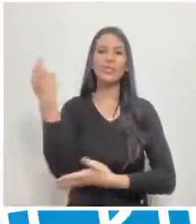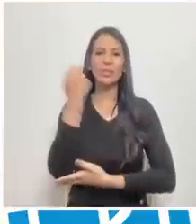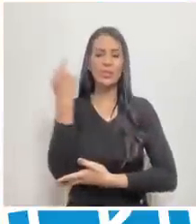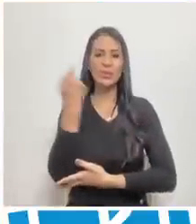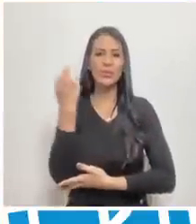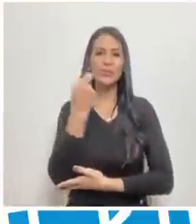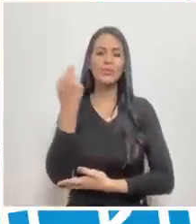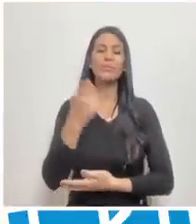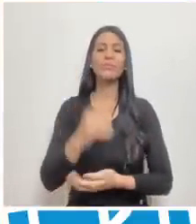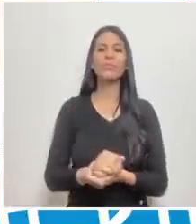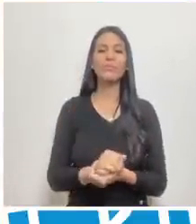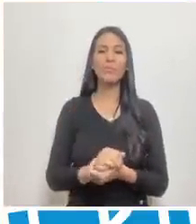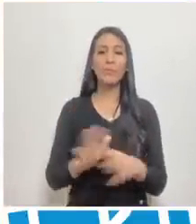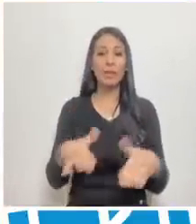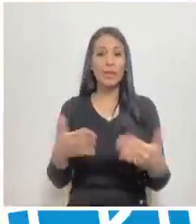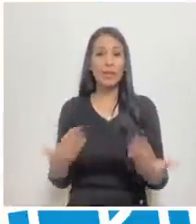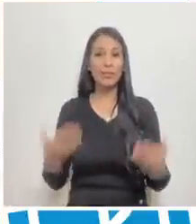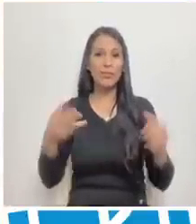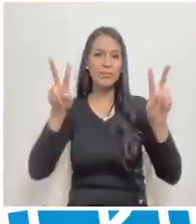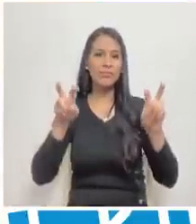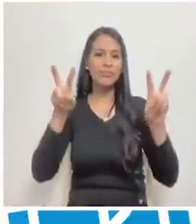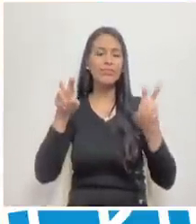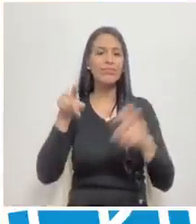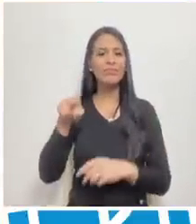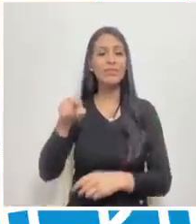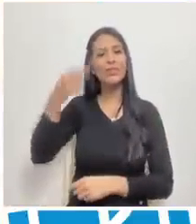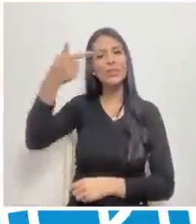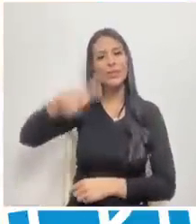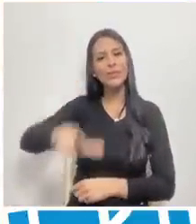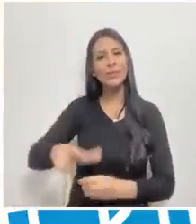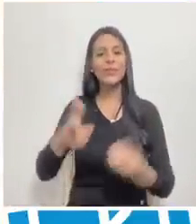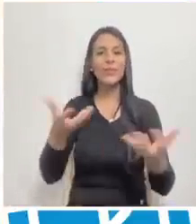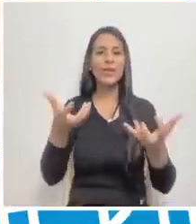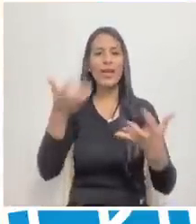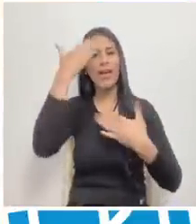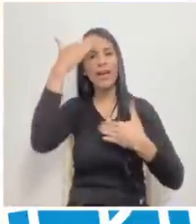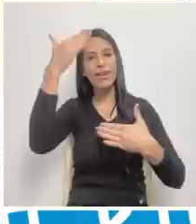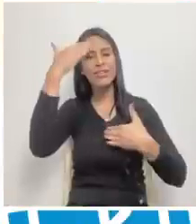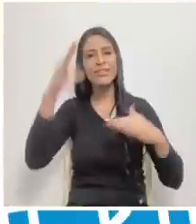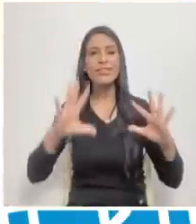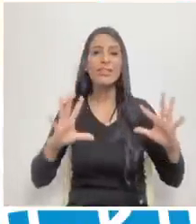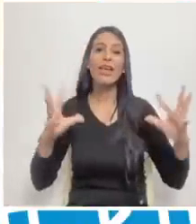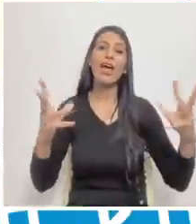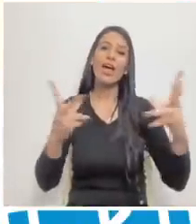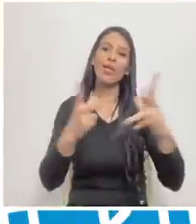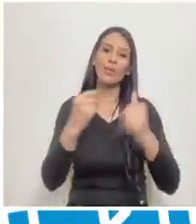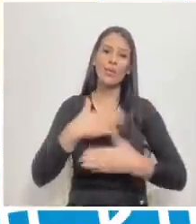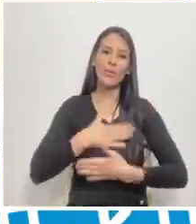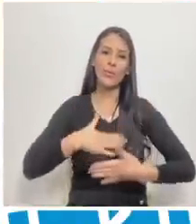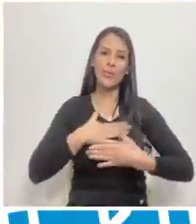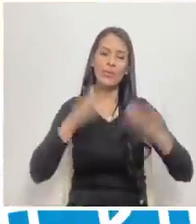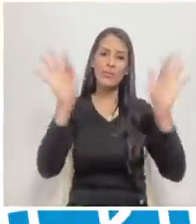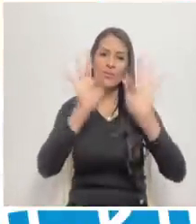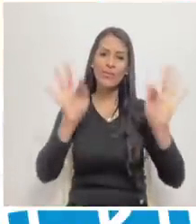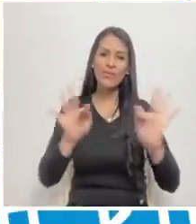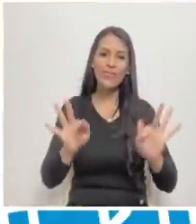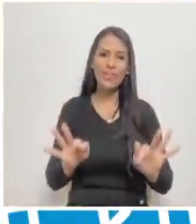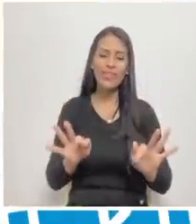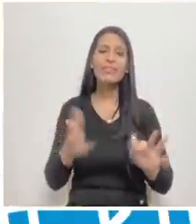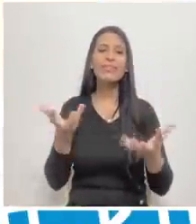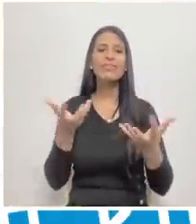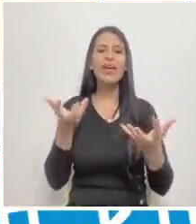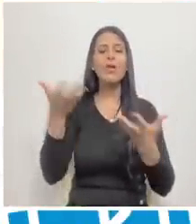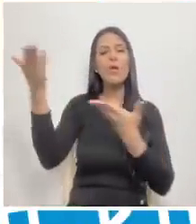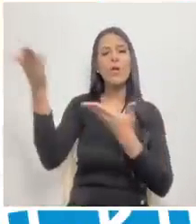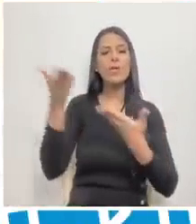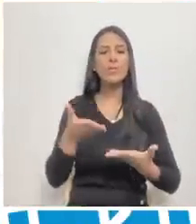Nessa linha aqui, e novamente agradecendo a todos, muito feliz de poder contar com todos vocês, eu queria convidar a professora Maria Helena Guimarães